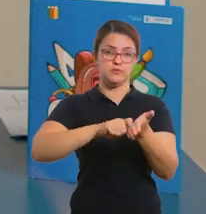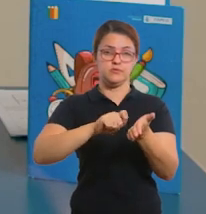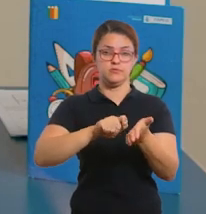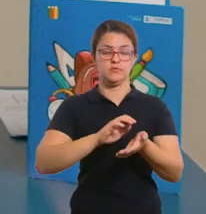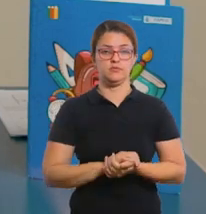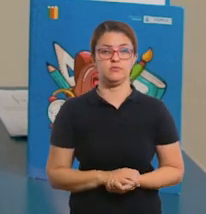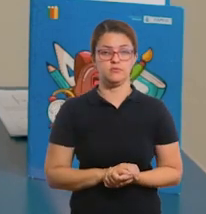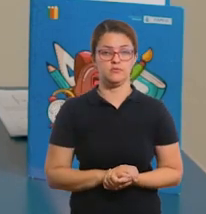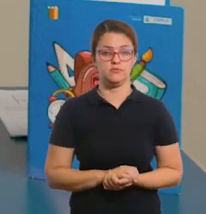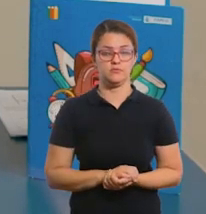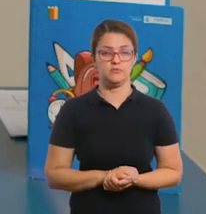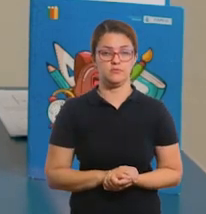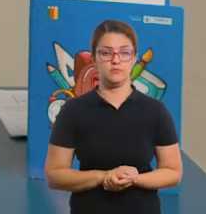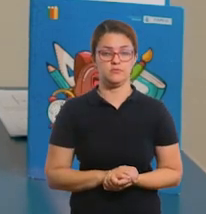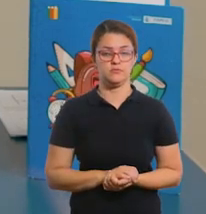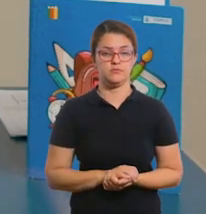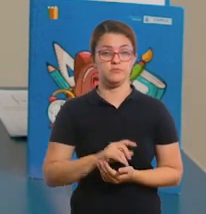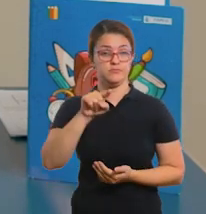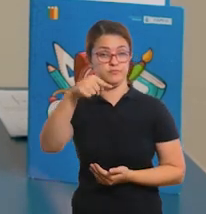no caderno, tá bom?